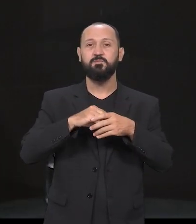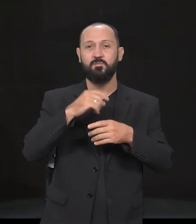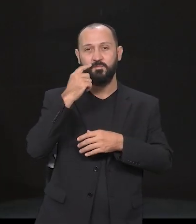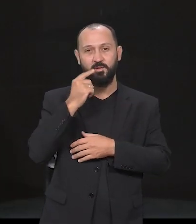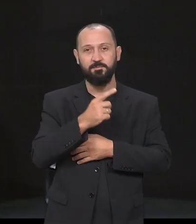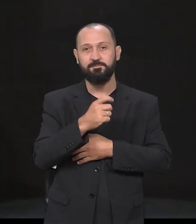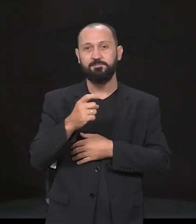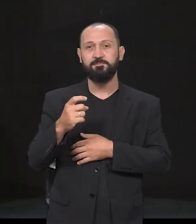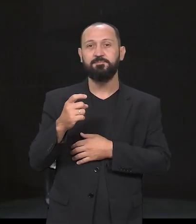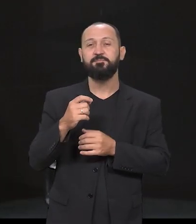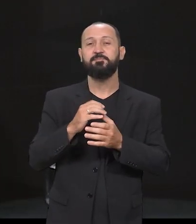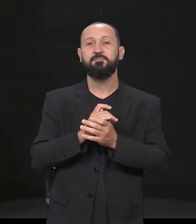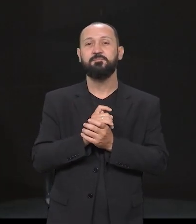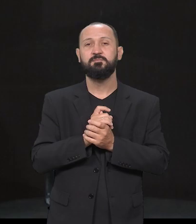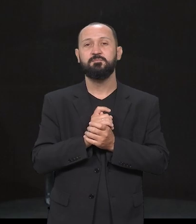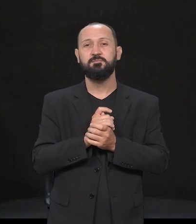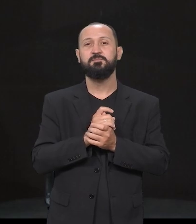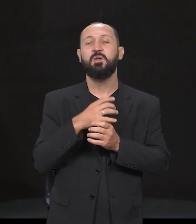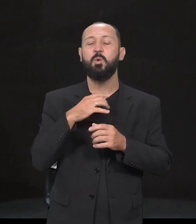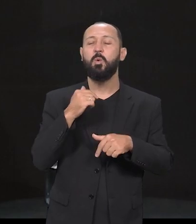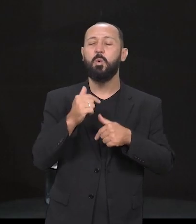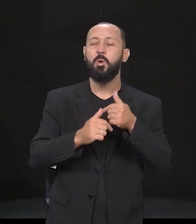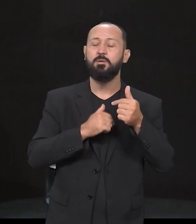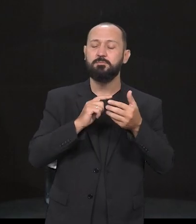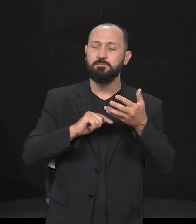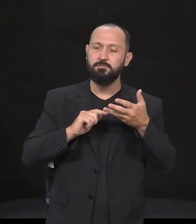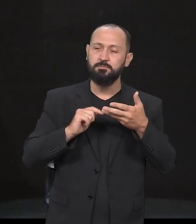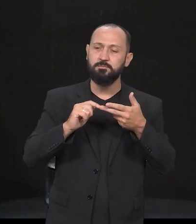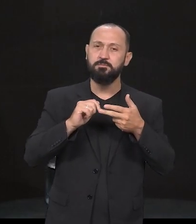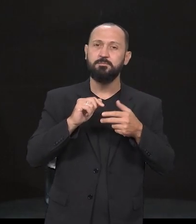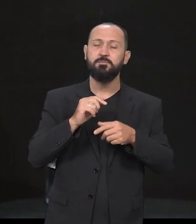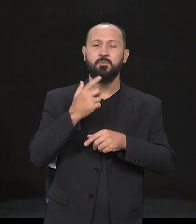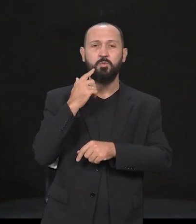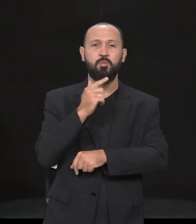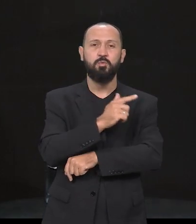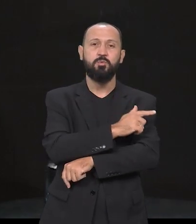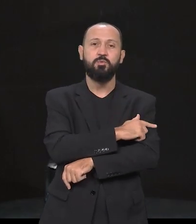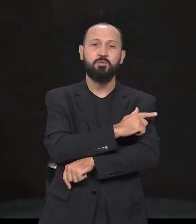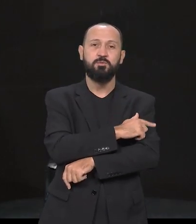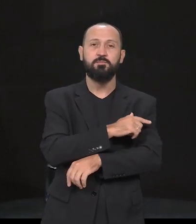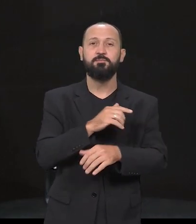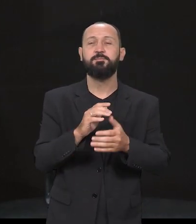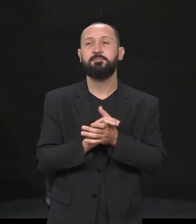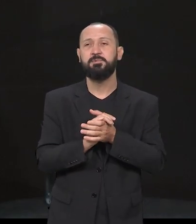à balística, eu também tenho que fazer toda uma gestão de pessoal, né?